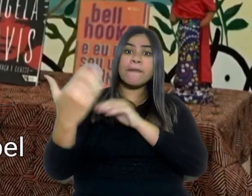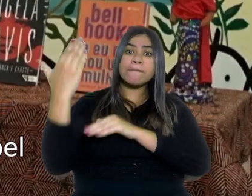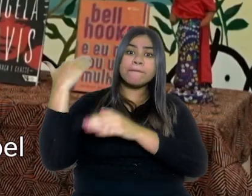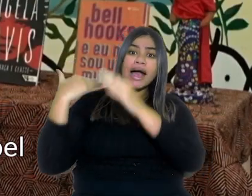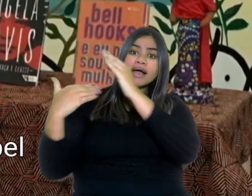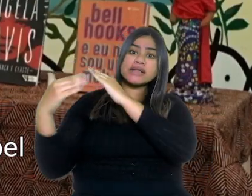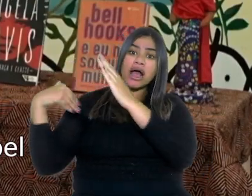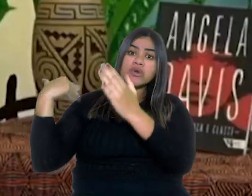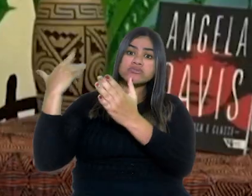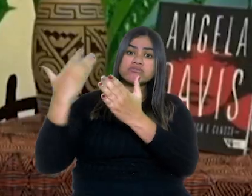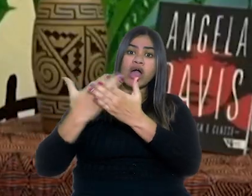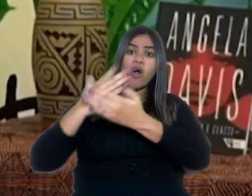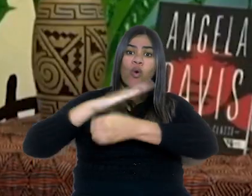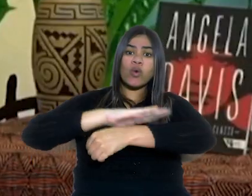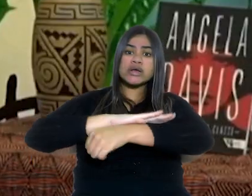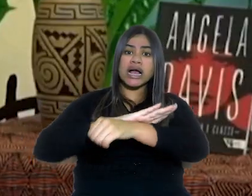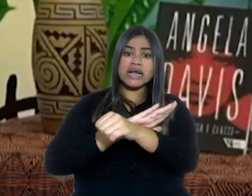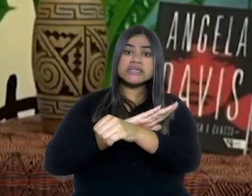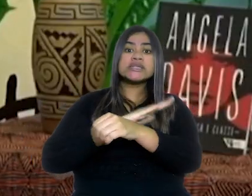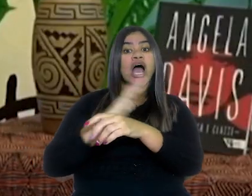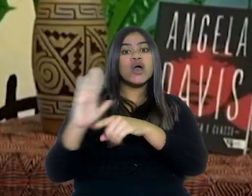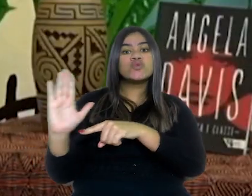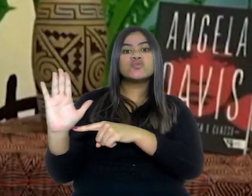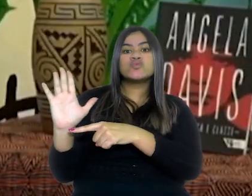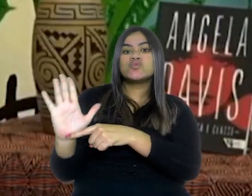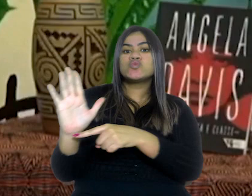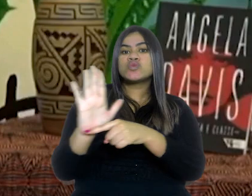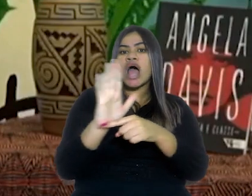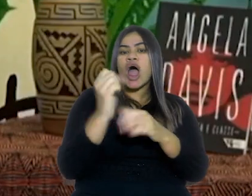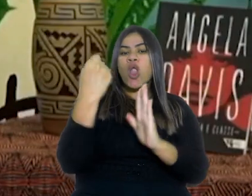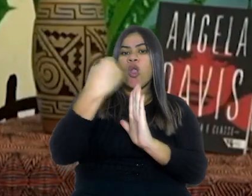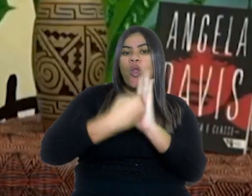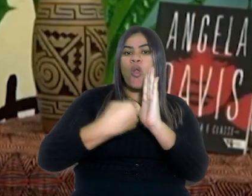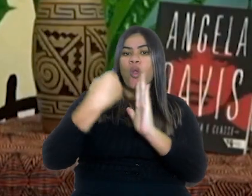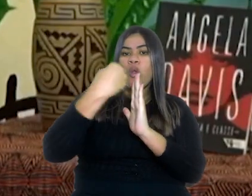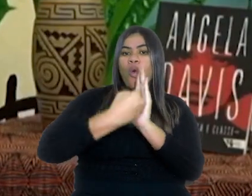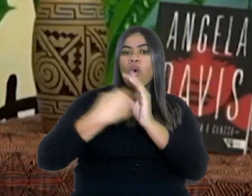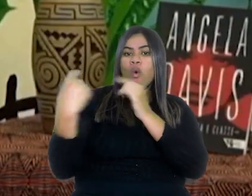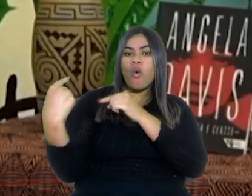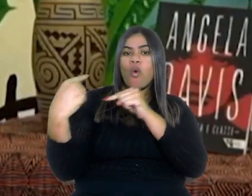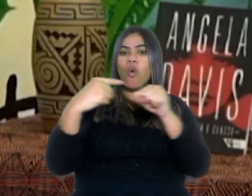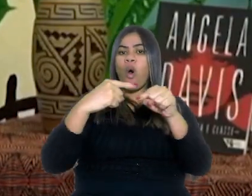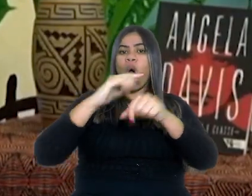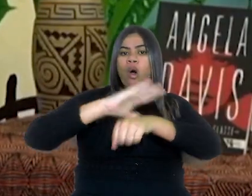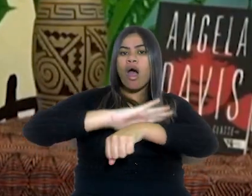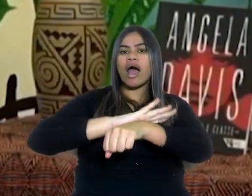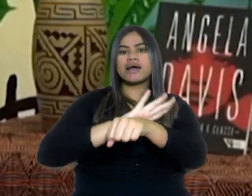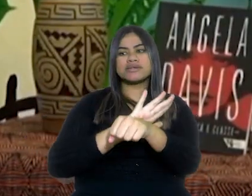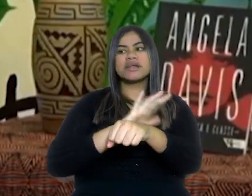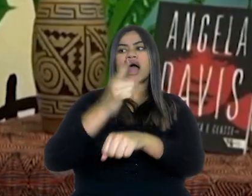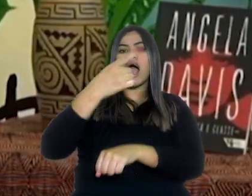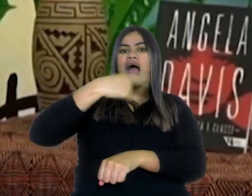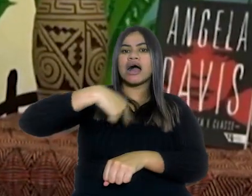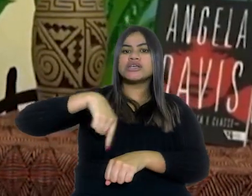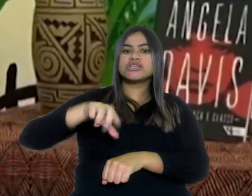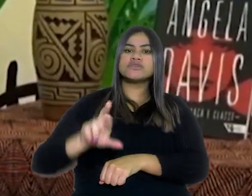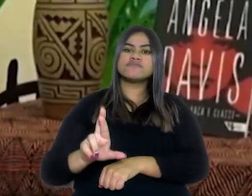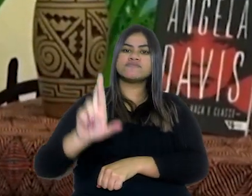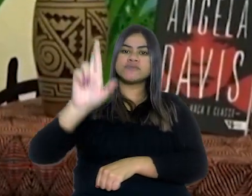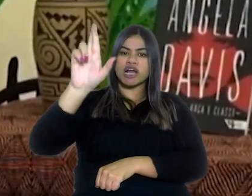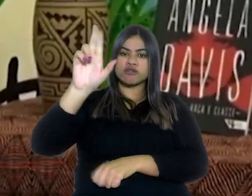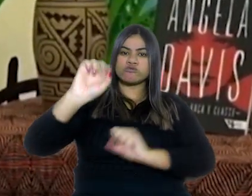entendendo o seu papel nessa história do racismo estrutural e contribuindo, né, com essa